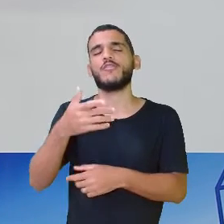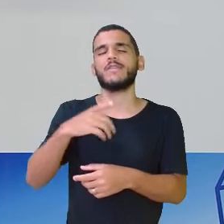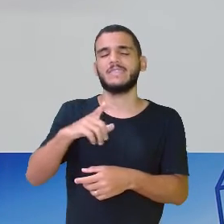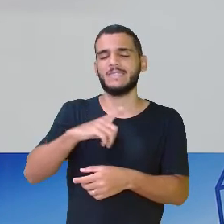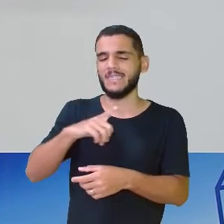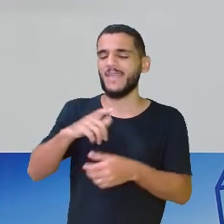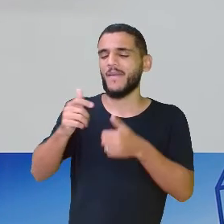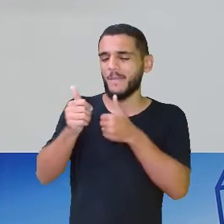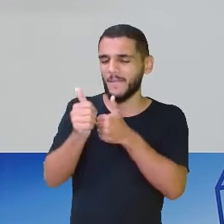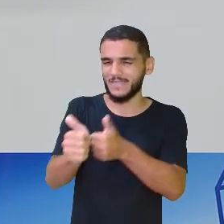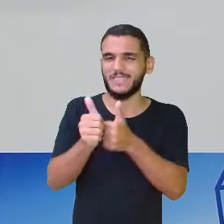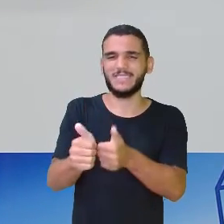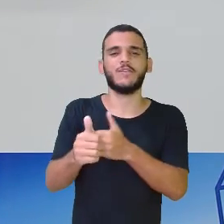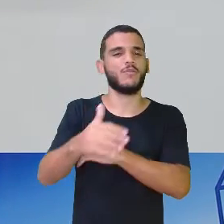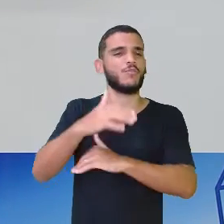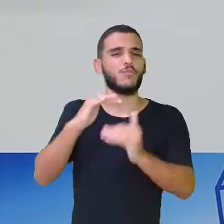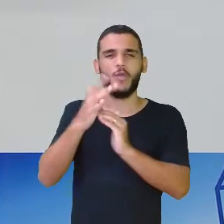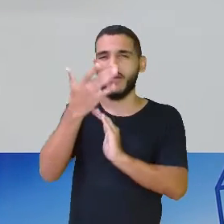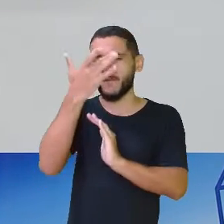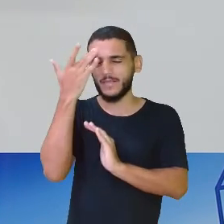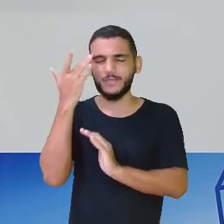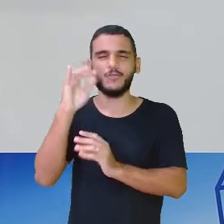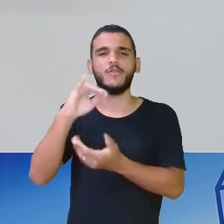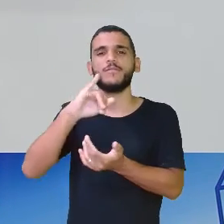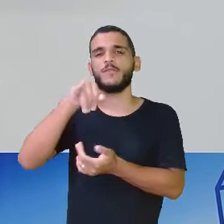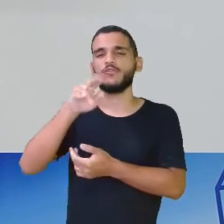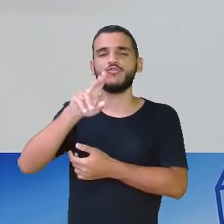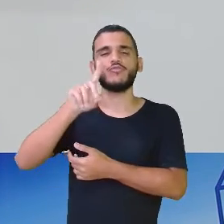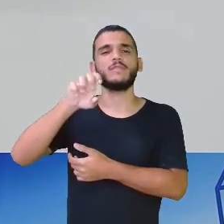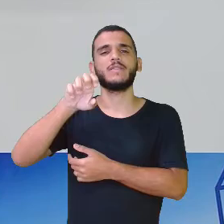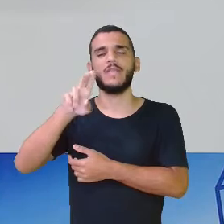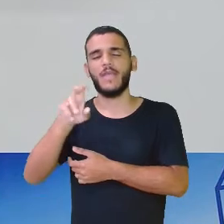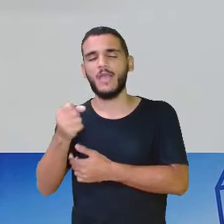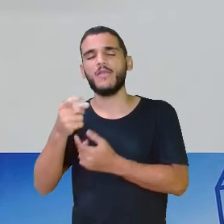judeus, ciganos, negros,